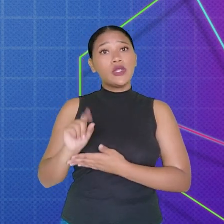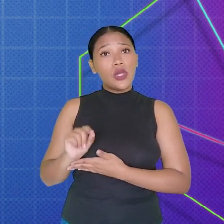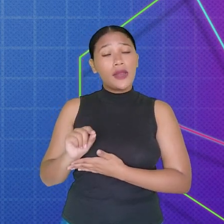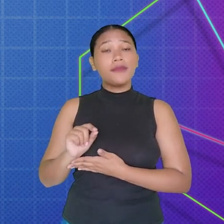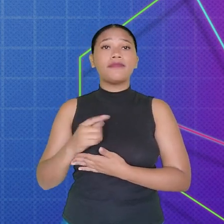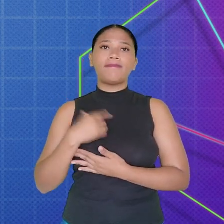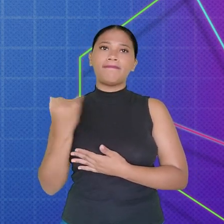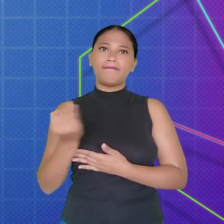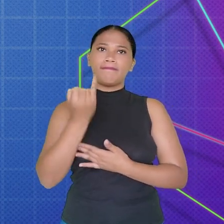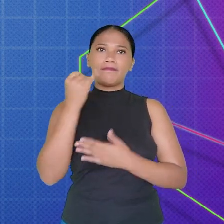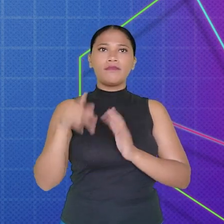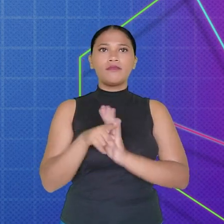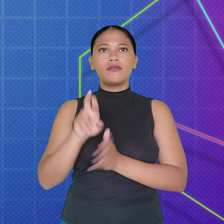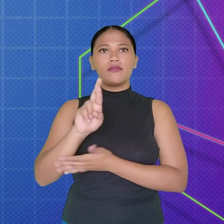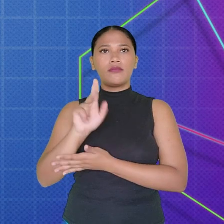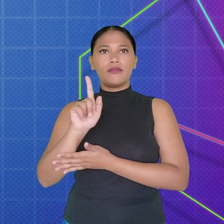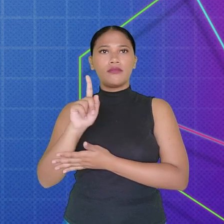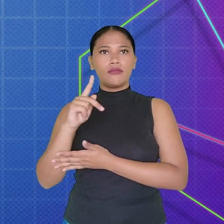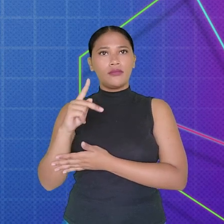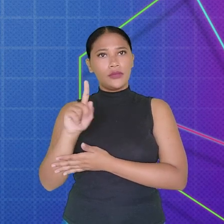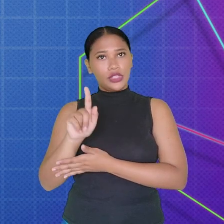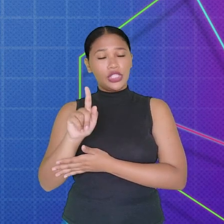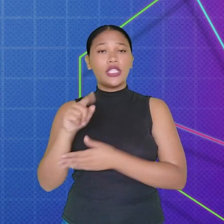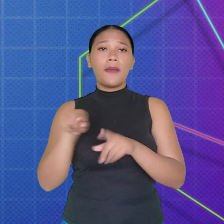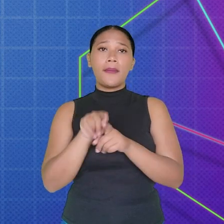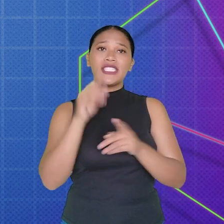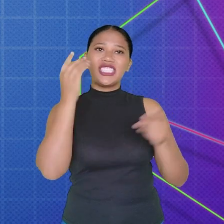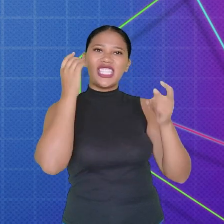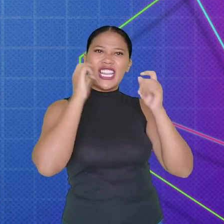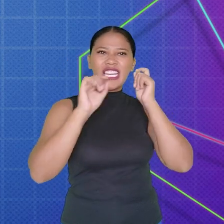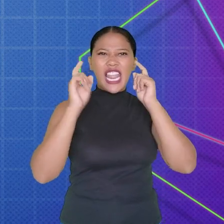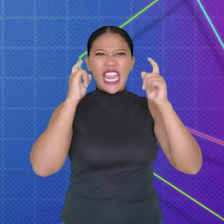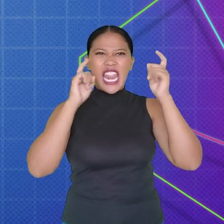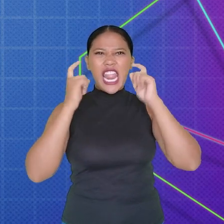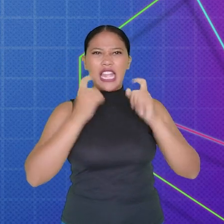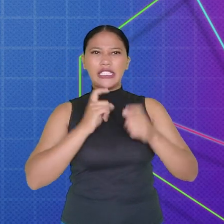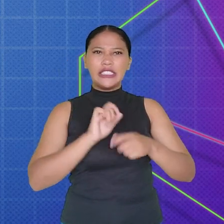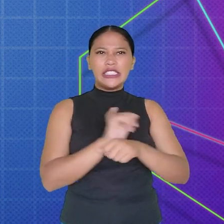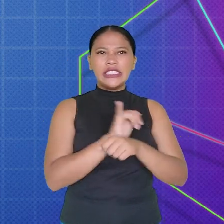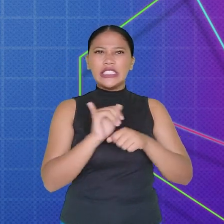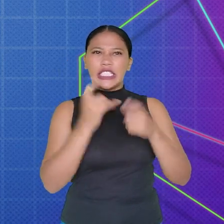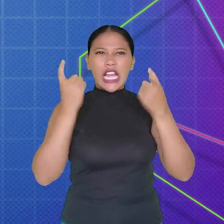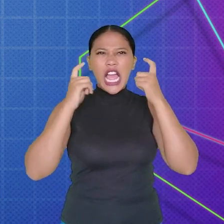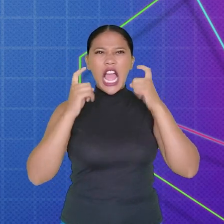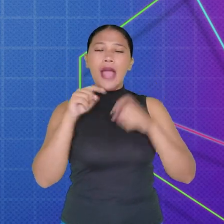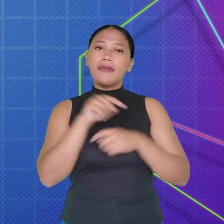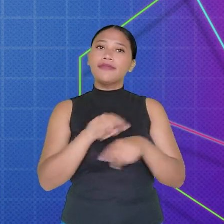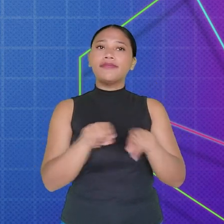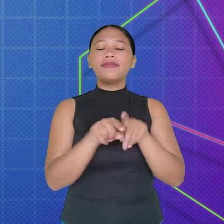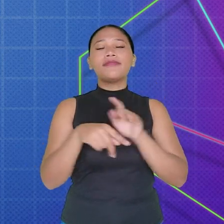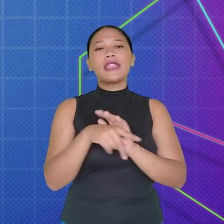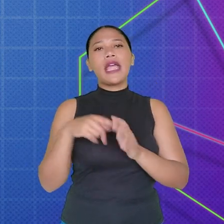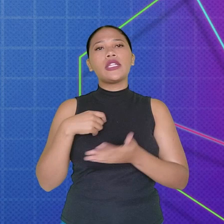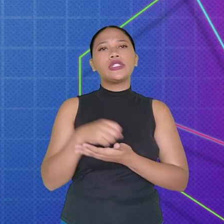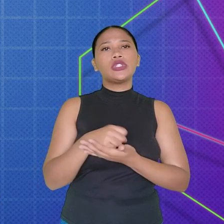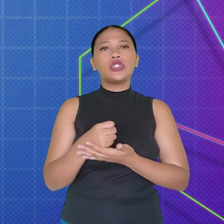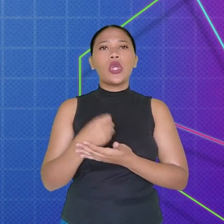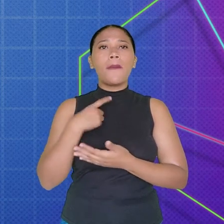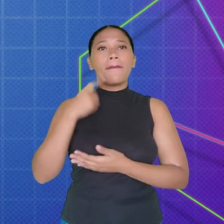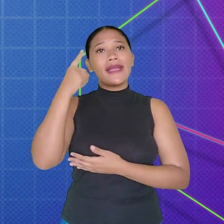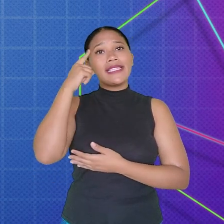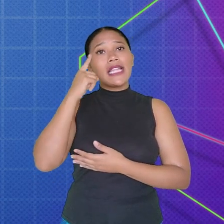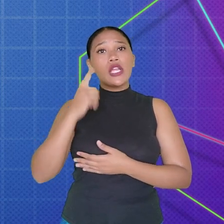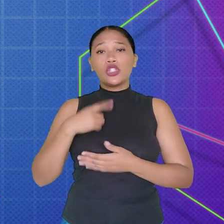é fundamental em jogos de RPG e jogos de estratégia. Além dessas mecânicas, o evento do mouse também pode ser usado para